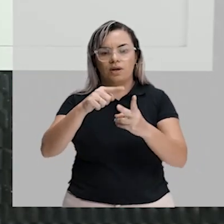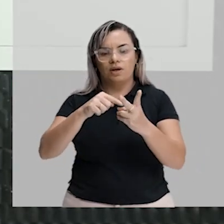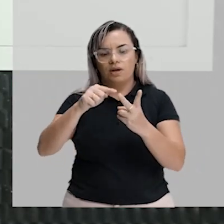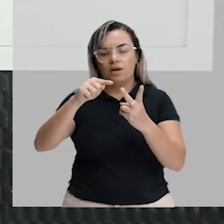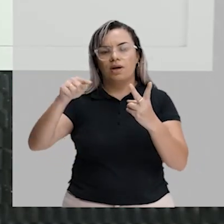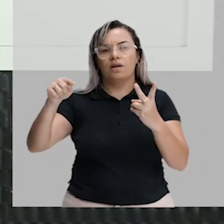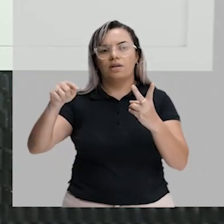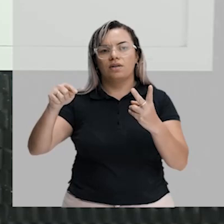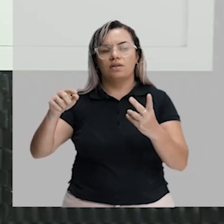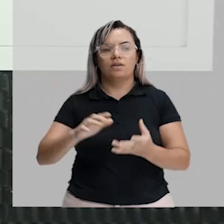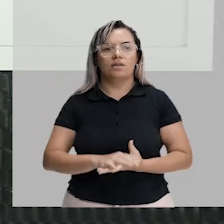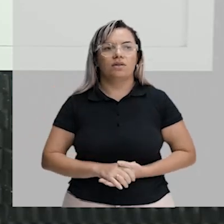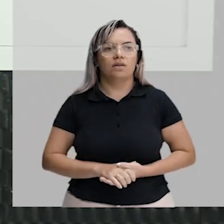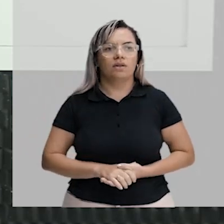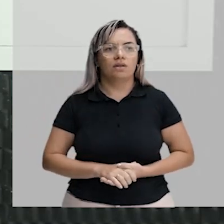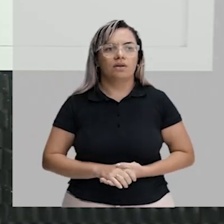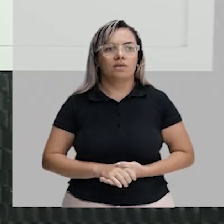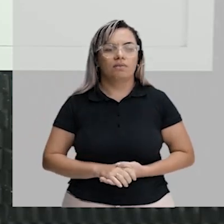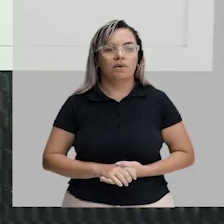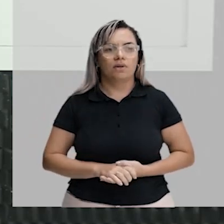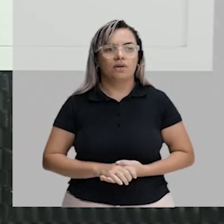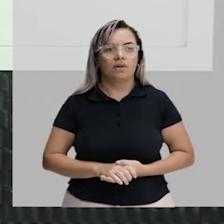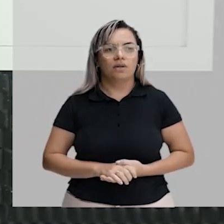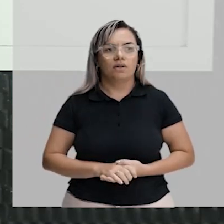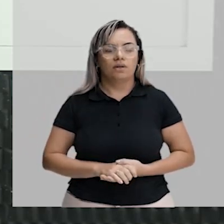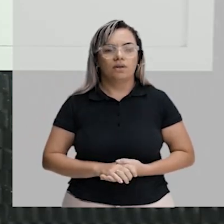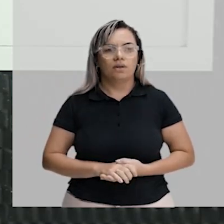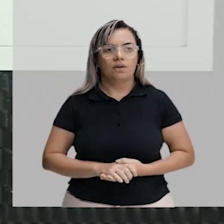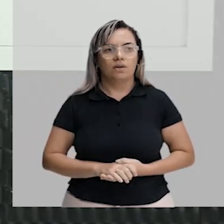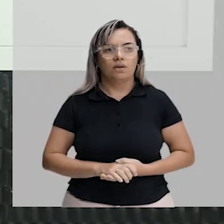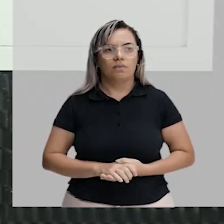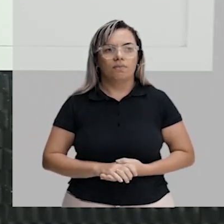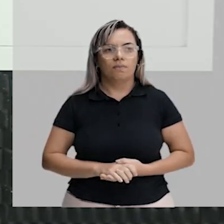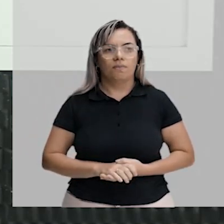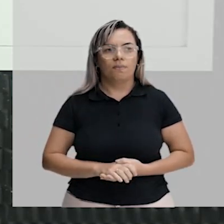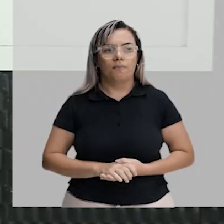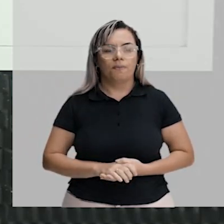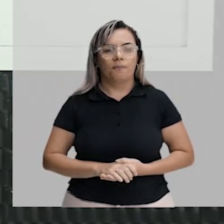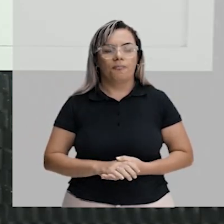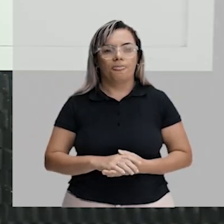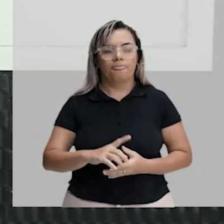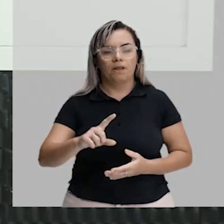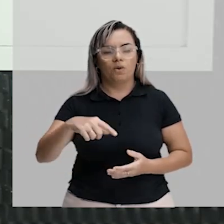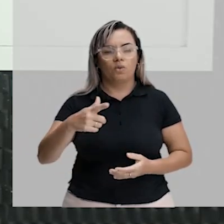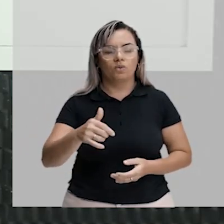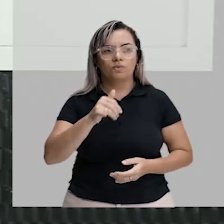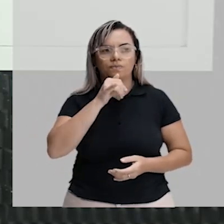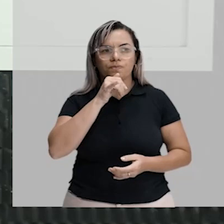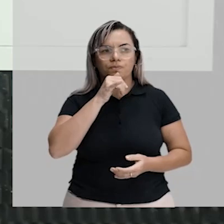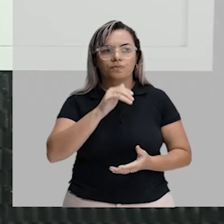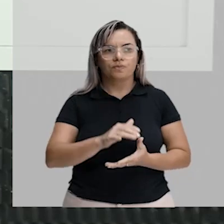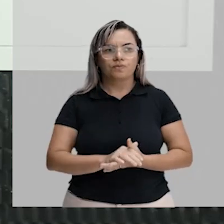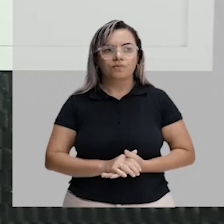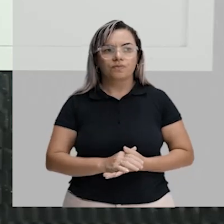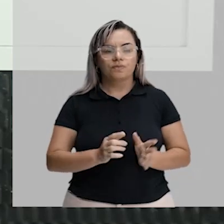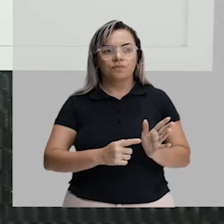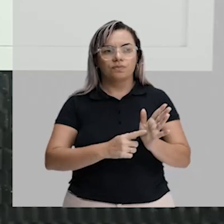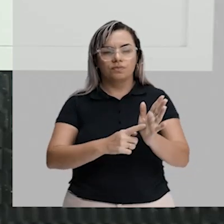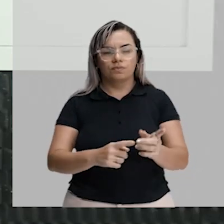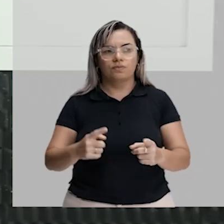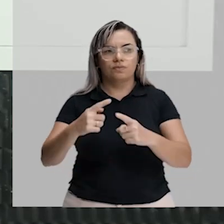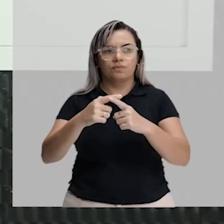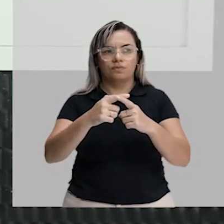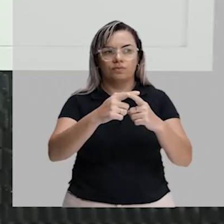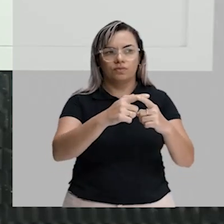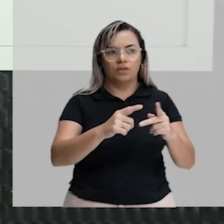aqui. Dado o polinômio px igual a 2x ao quadrado menos 3x